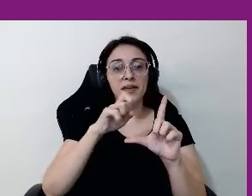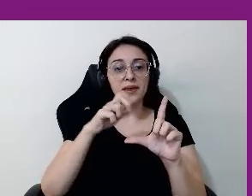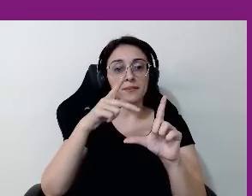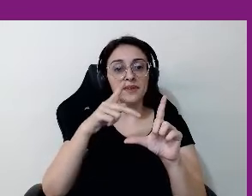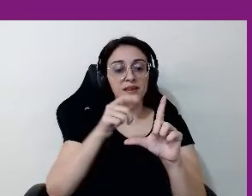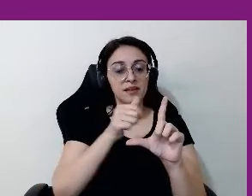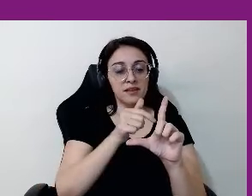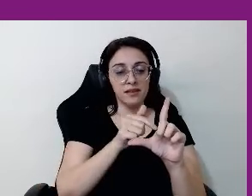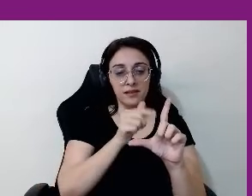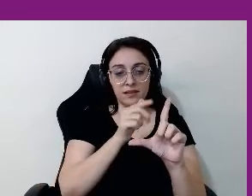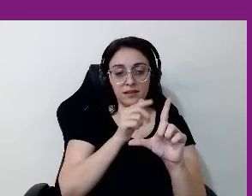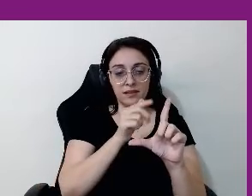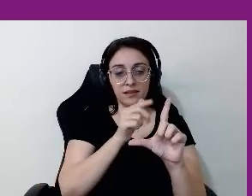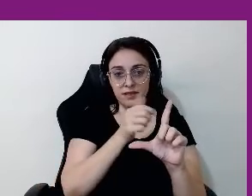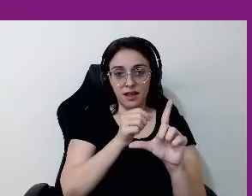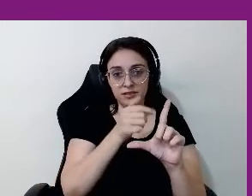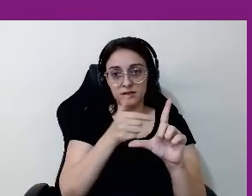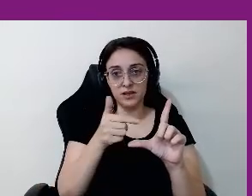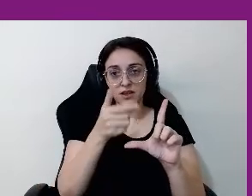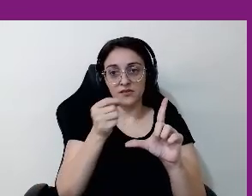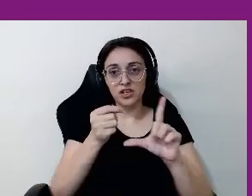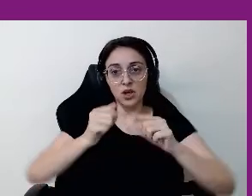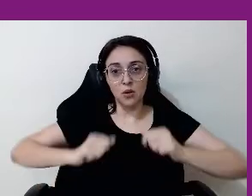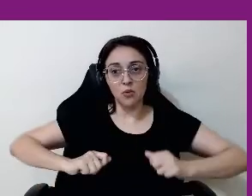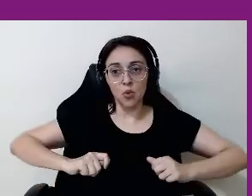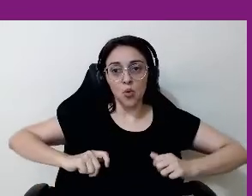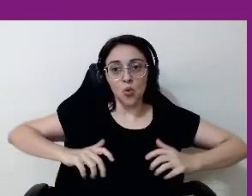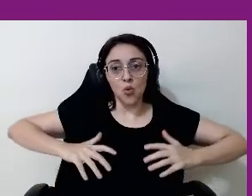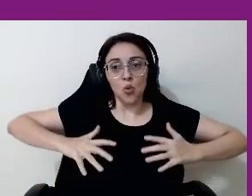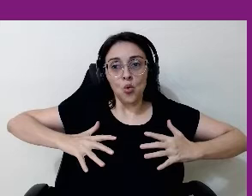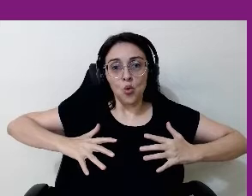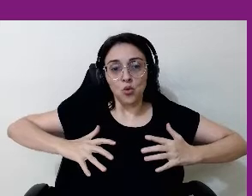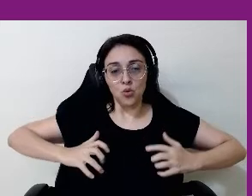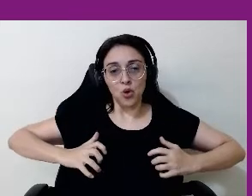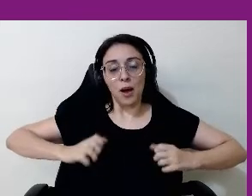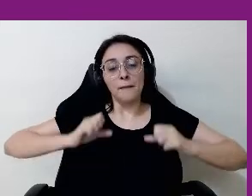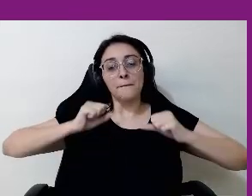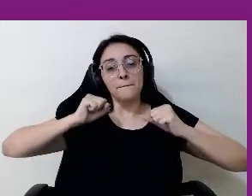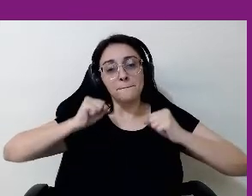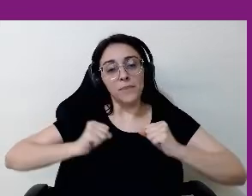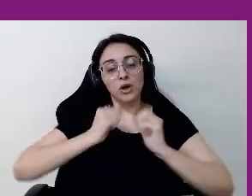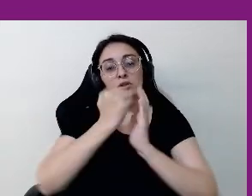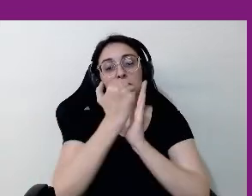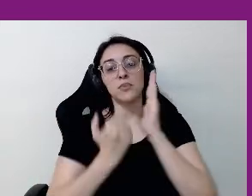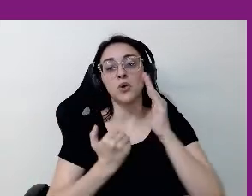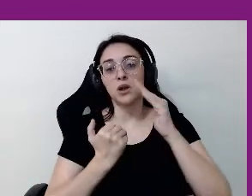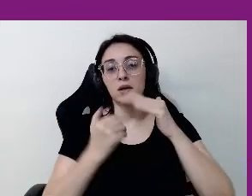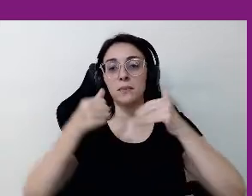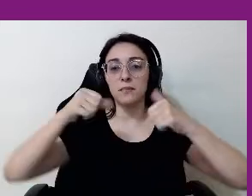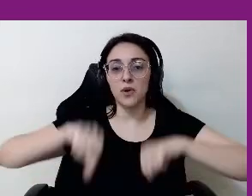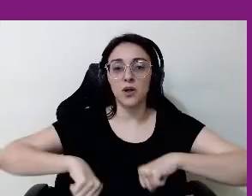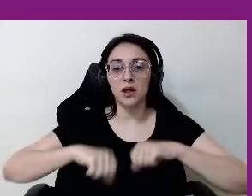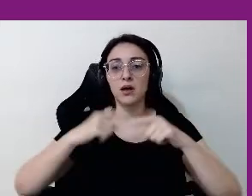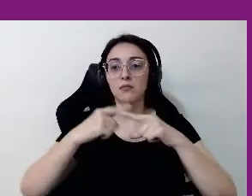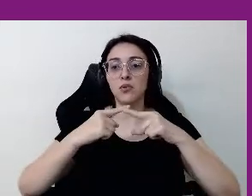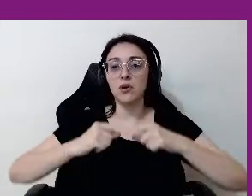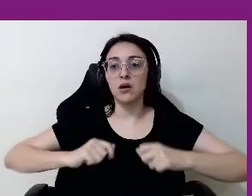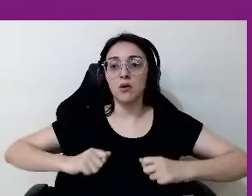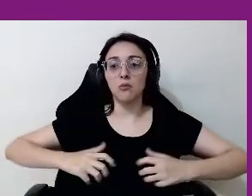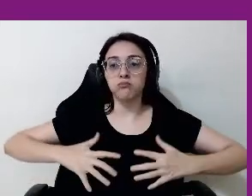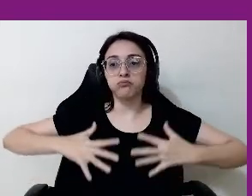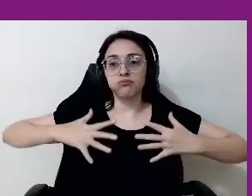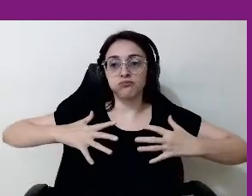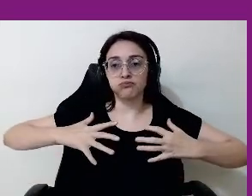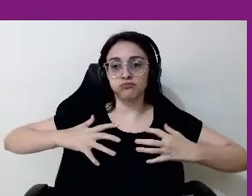para 20 e o pulmão não se abrir, você pode piorar o strain nessa região 4, porque o pulmão não abre e